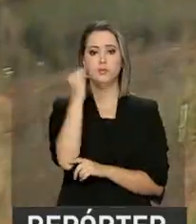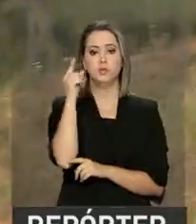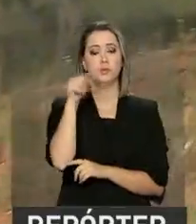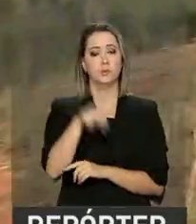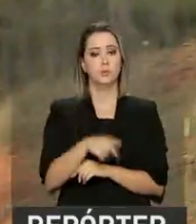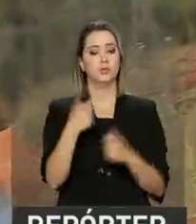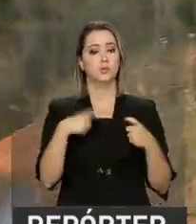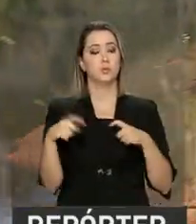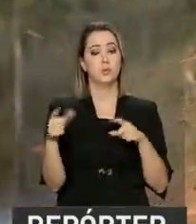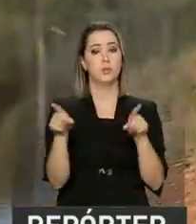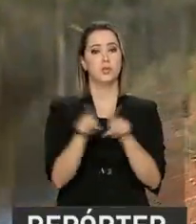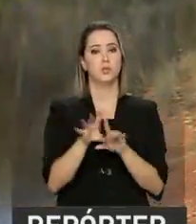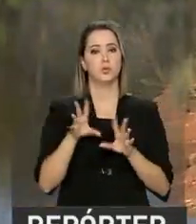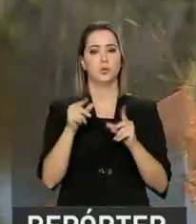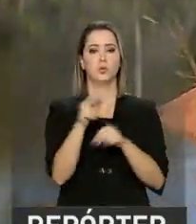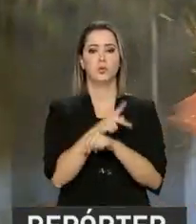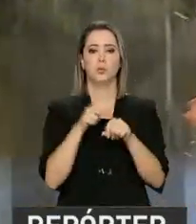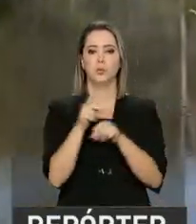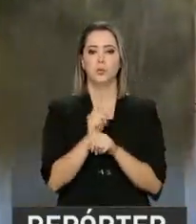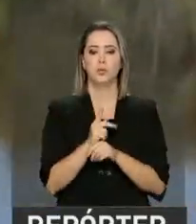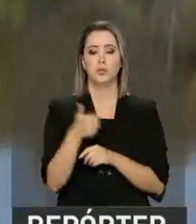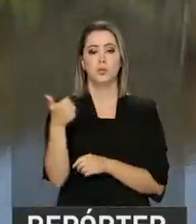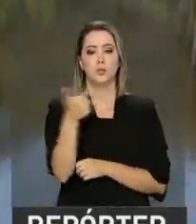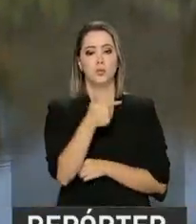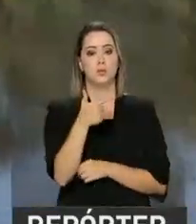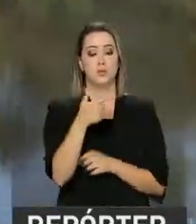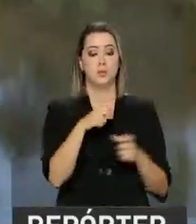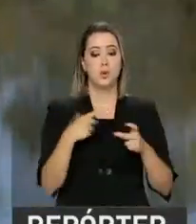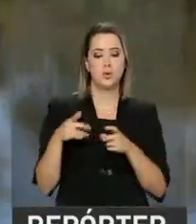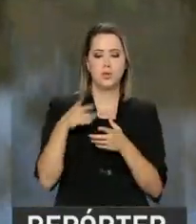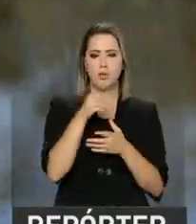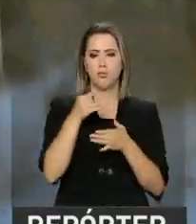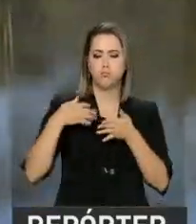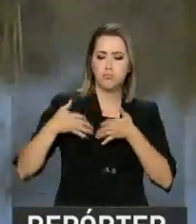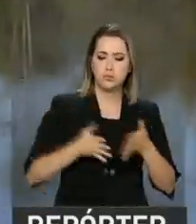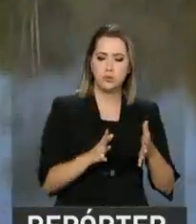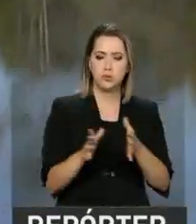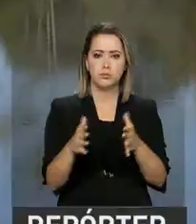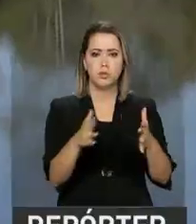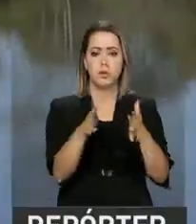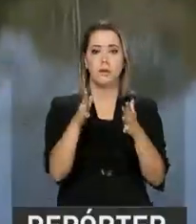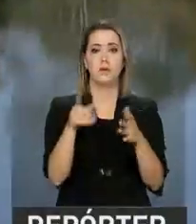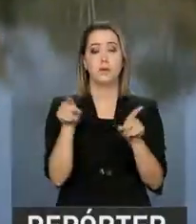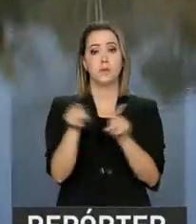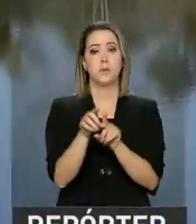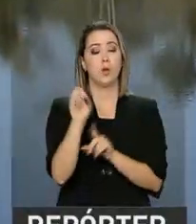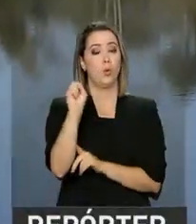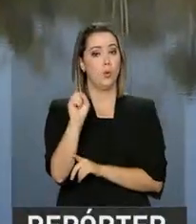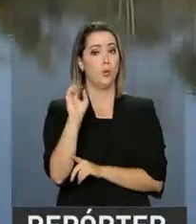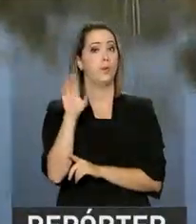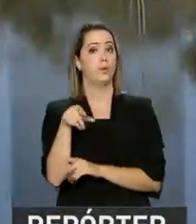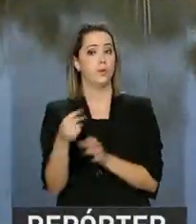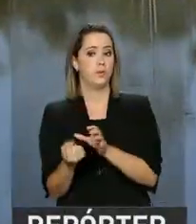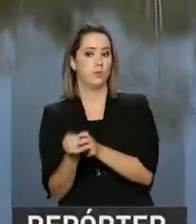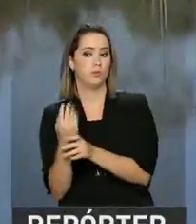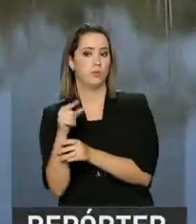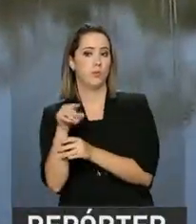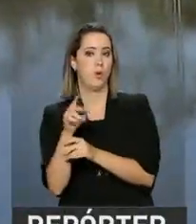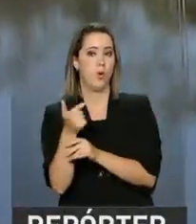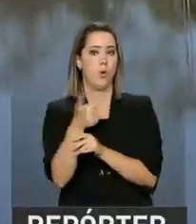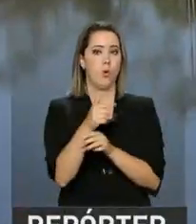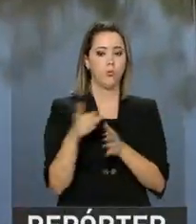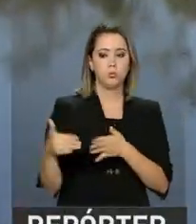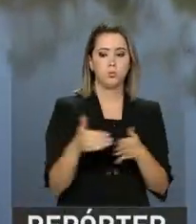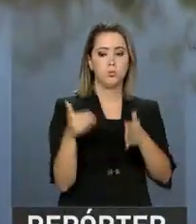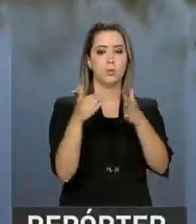região mas para todo o país das 12 bacias hidrográficas existentes no Brasil oito tem nascentes ou